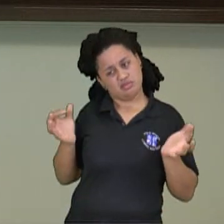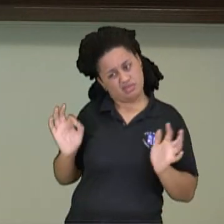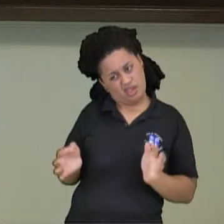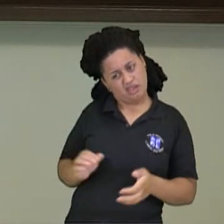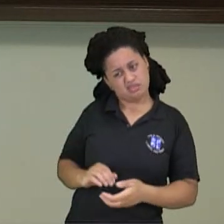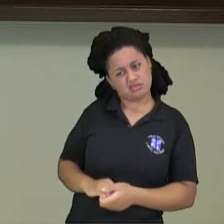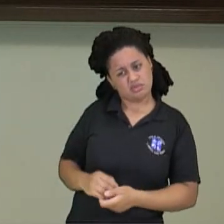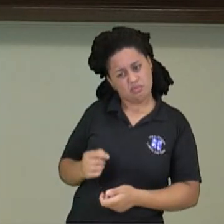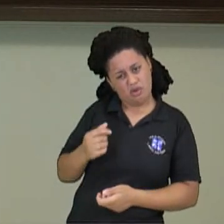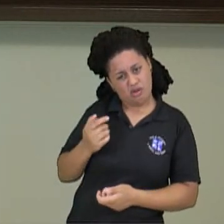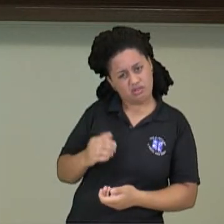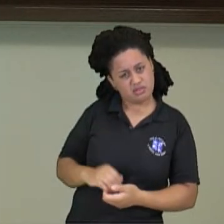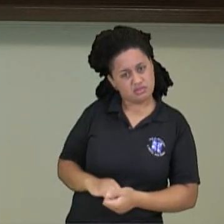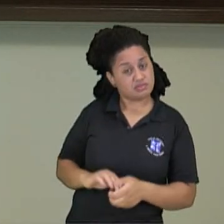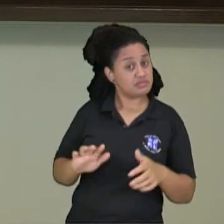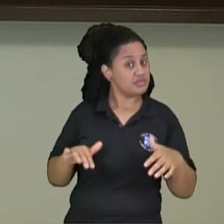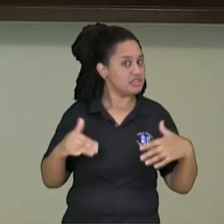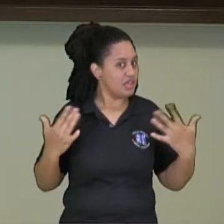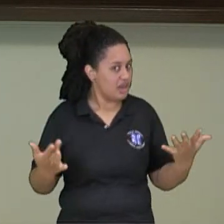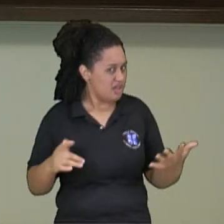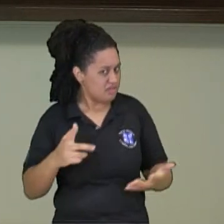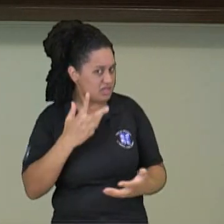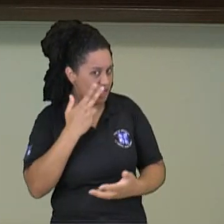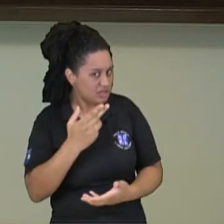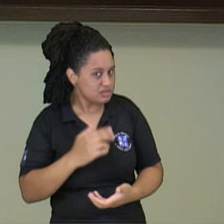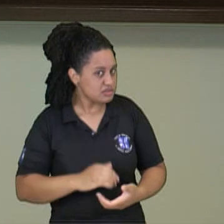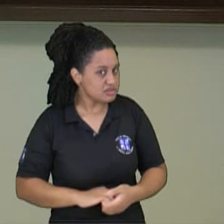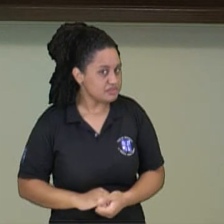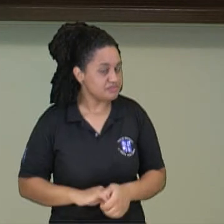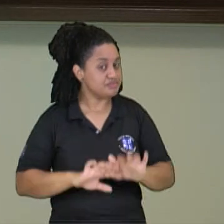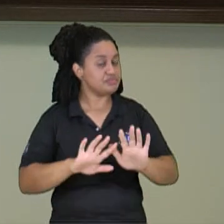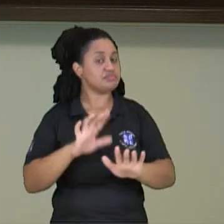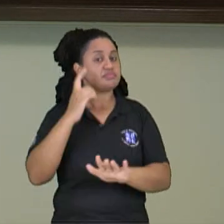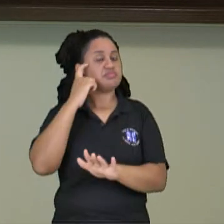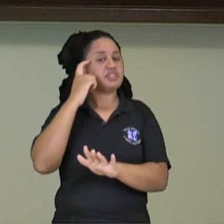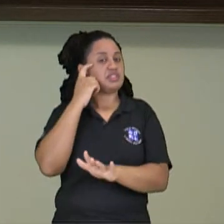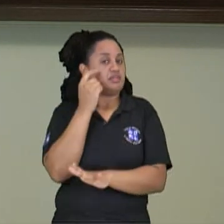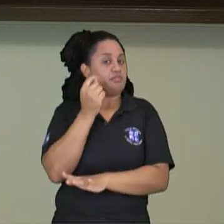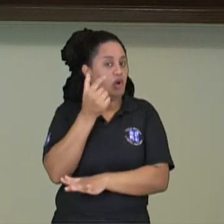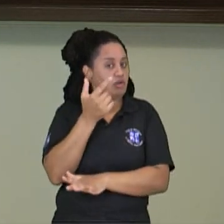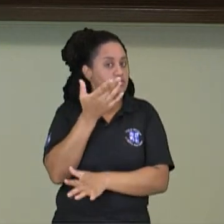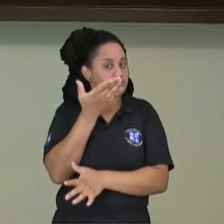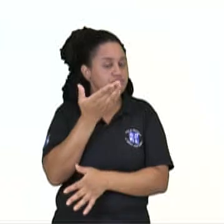mesmo? Será? Você acha isso? Vamos pensar um pouquinho?